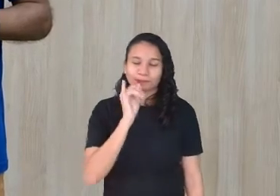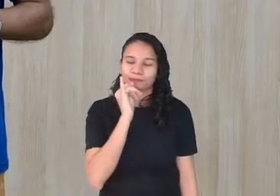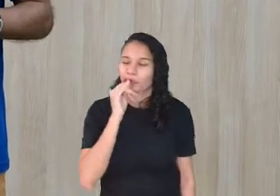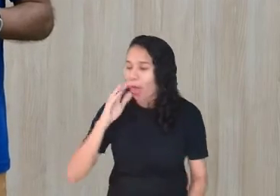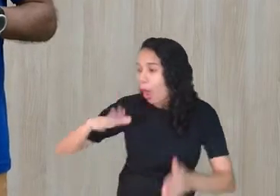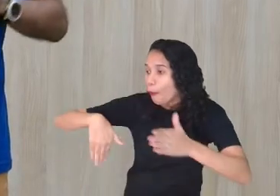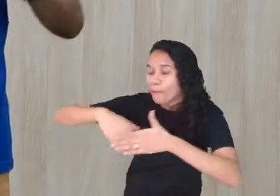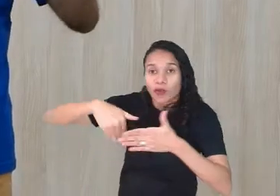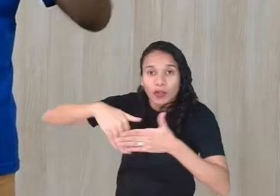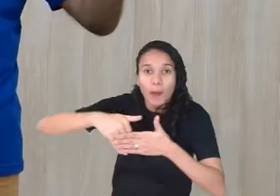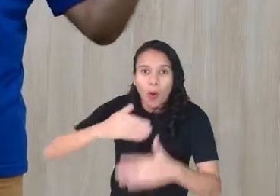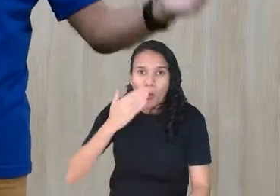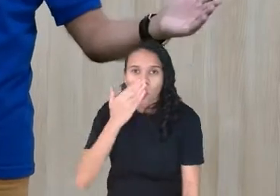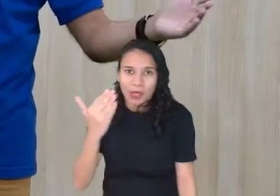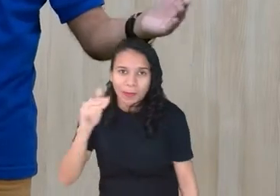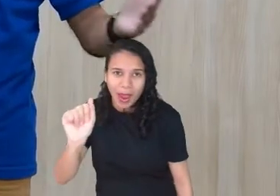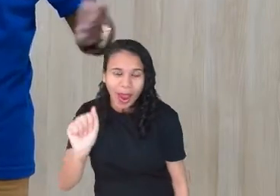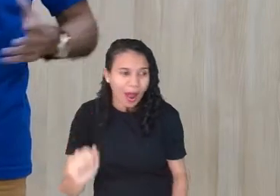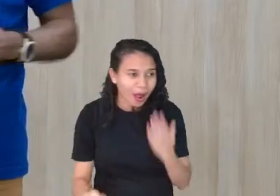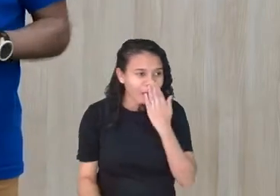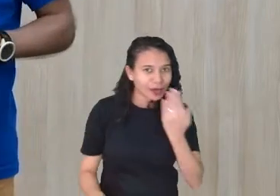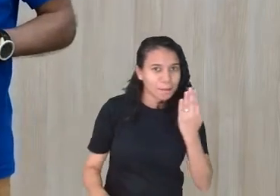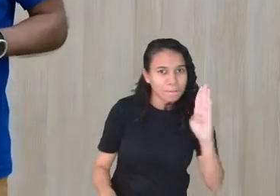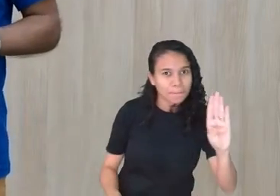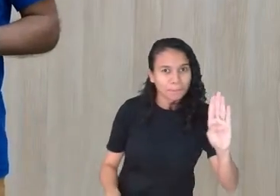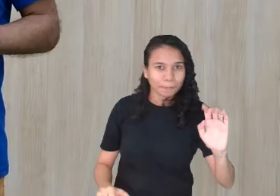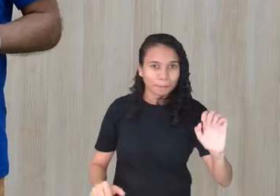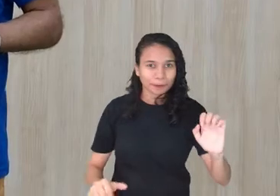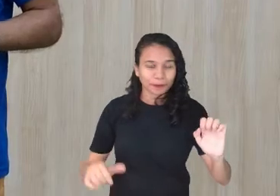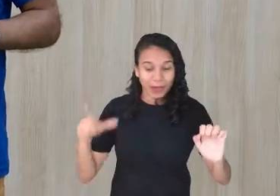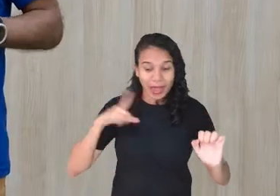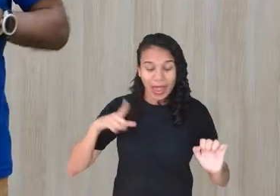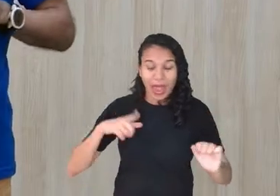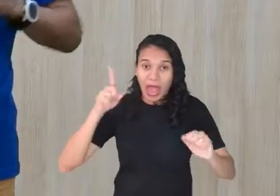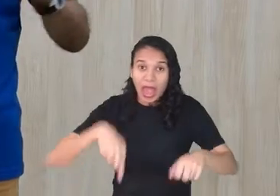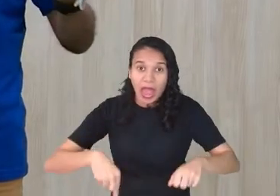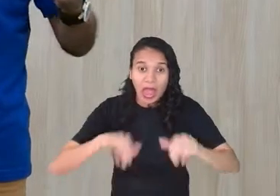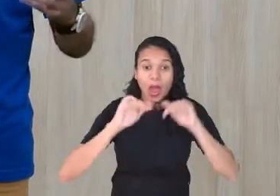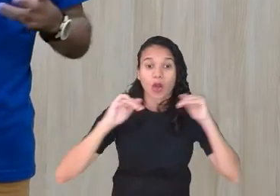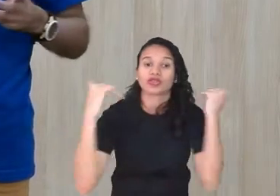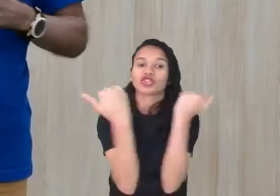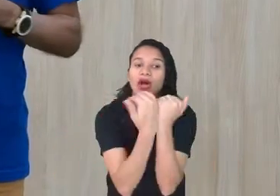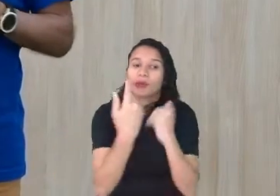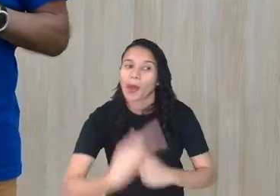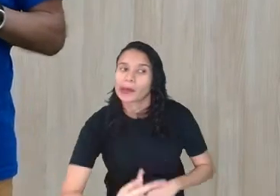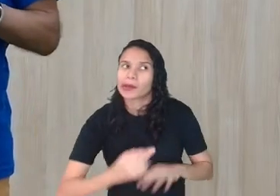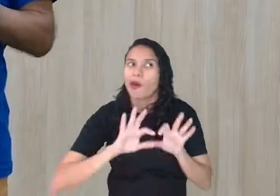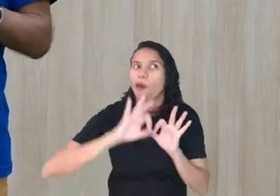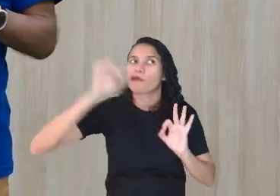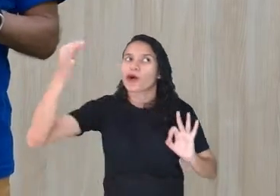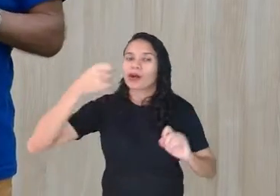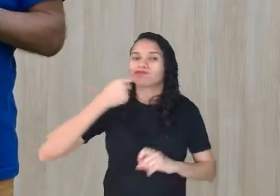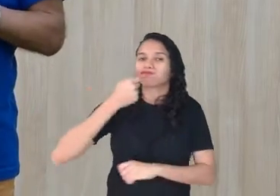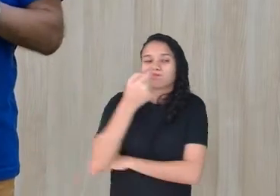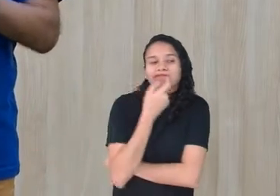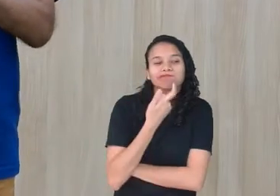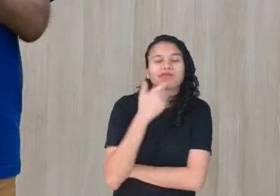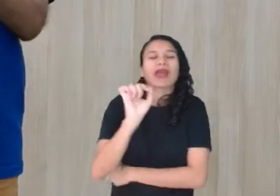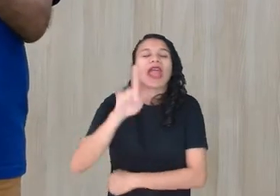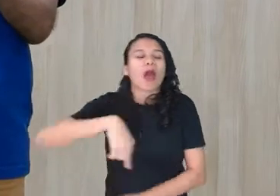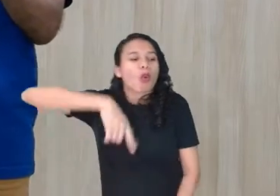futebol do time A com o time B. Aí, se o time joga em casa, se o time está na liderança, geralmente quem vai apostar